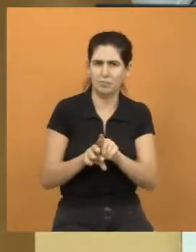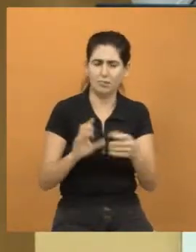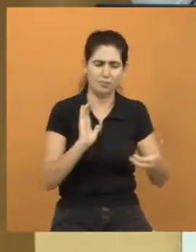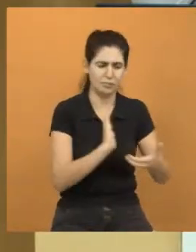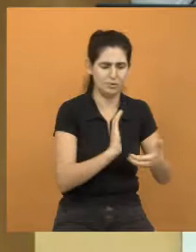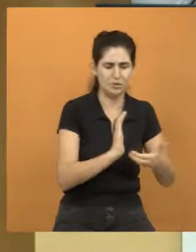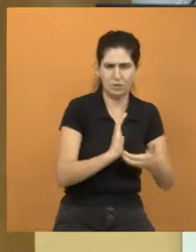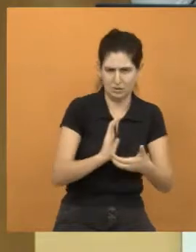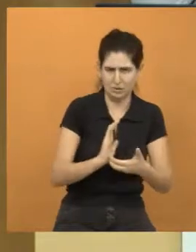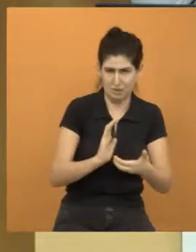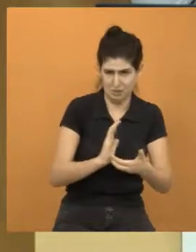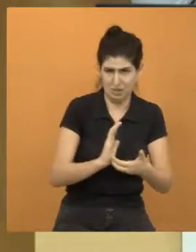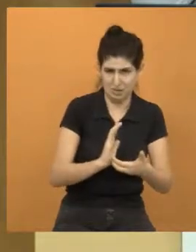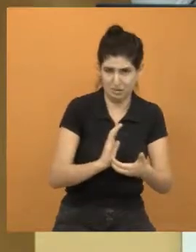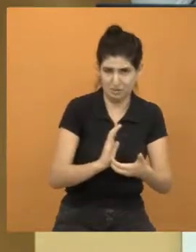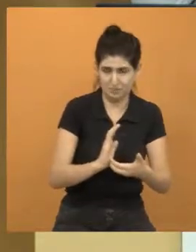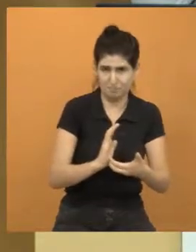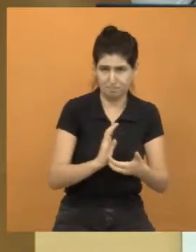e no